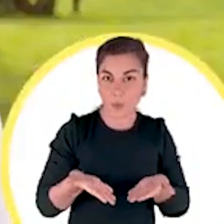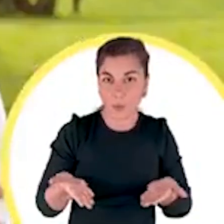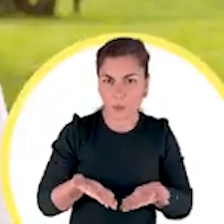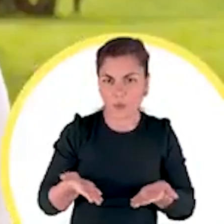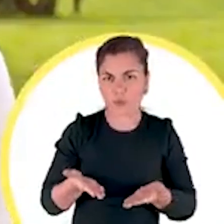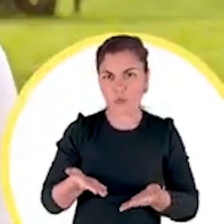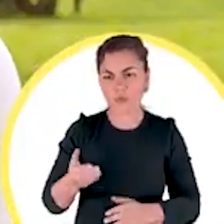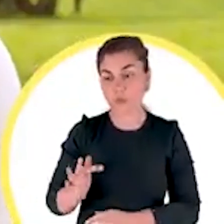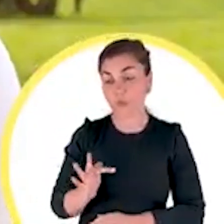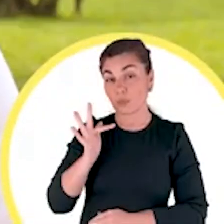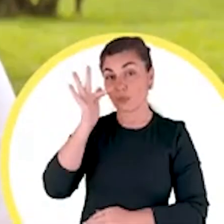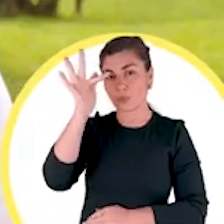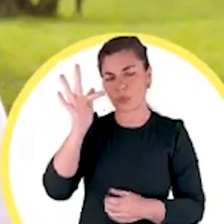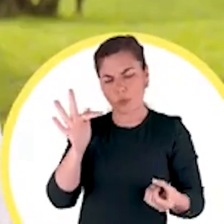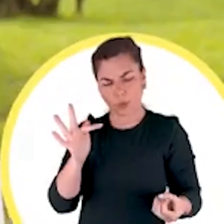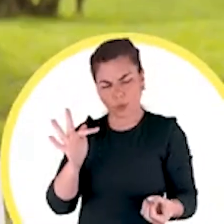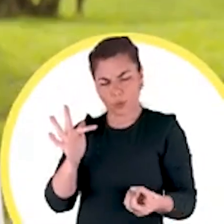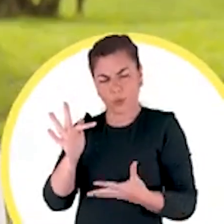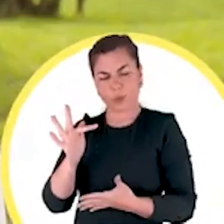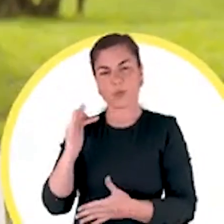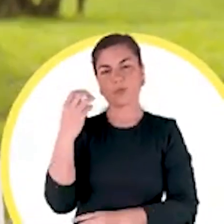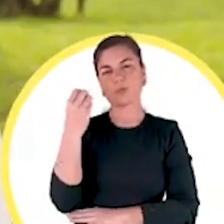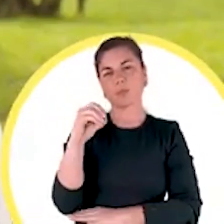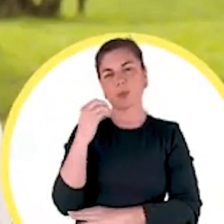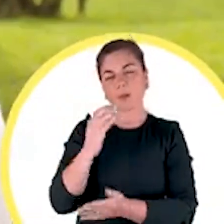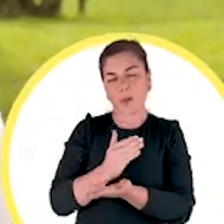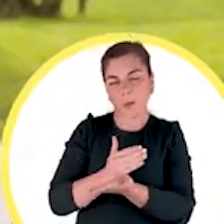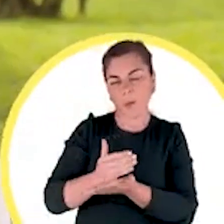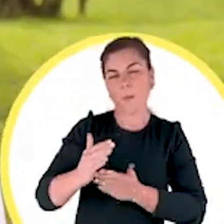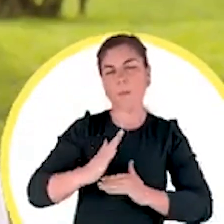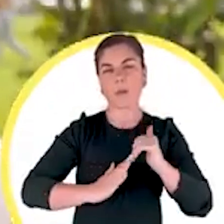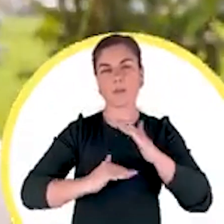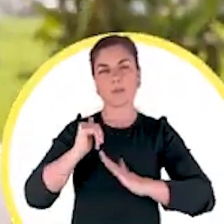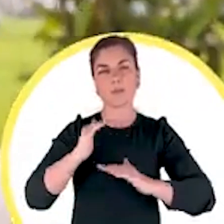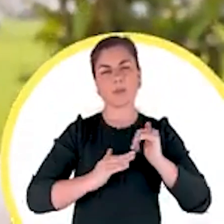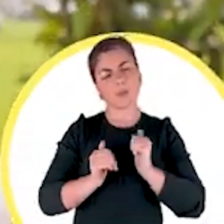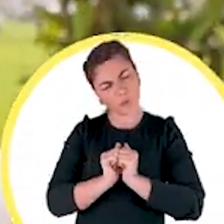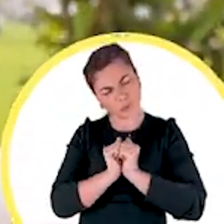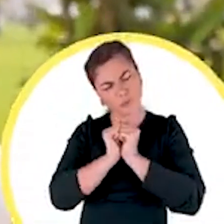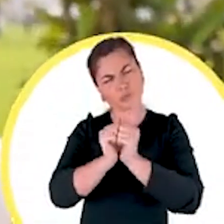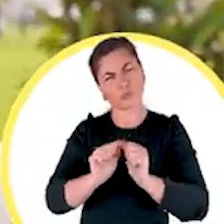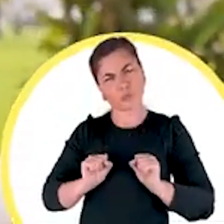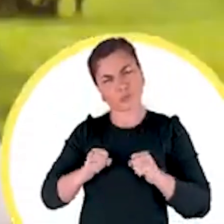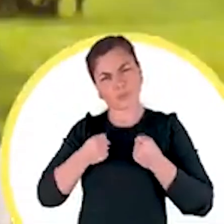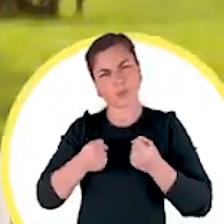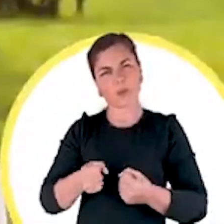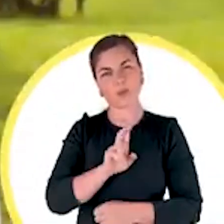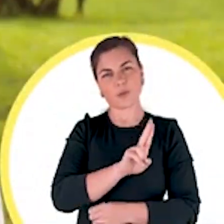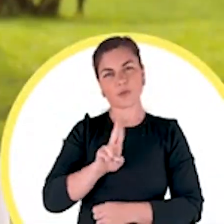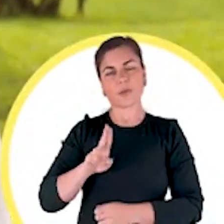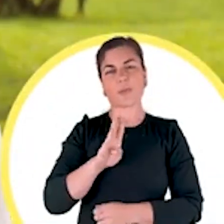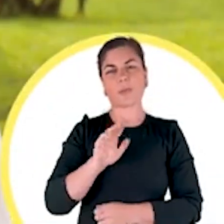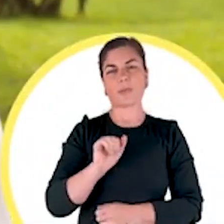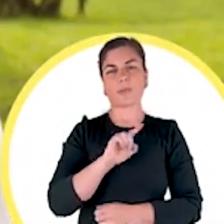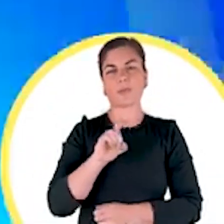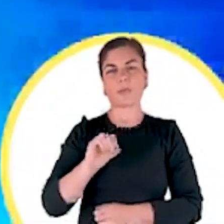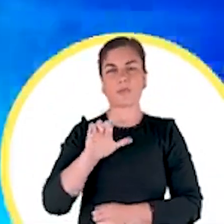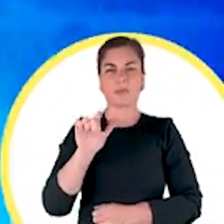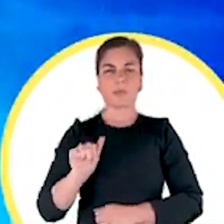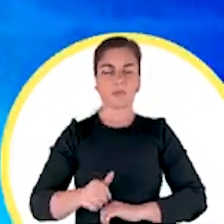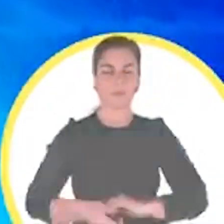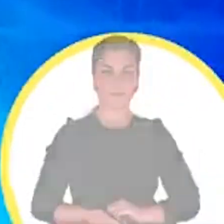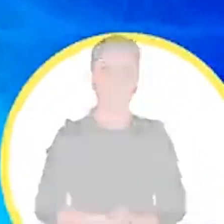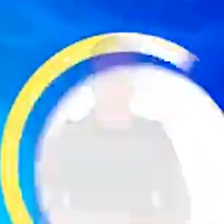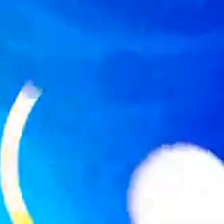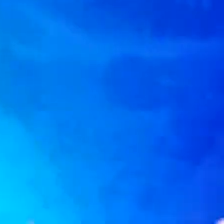Hoje, um novo futuro para Porto Alegre começa a ser construído. Eu sou a tua força junto. Eu sou Brizola.